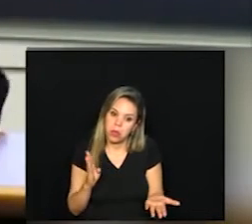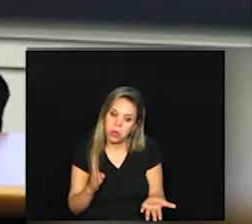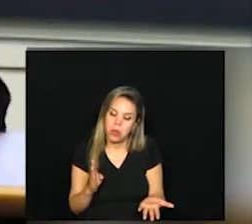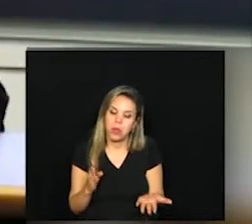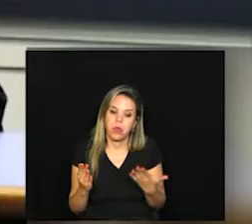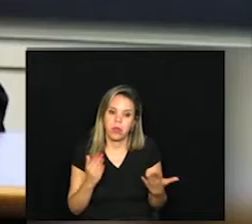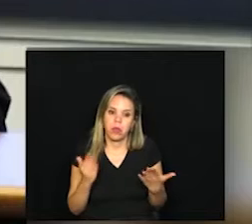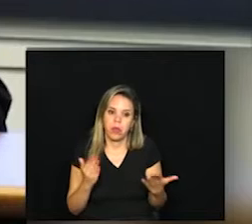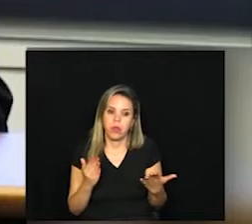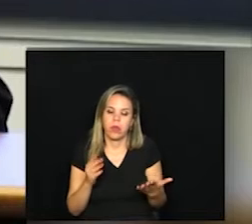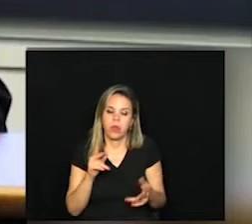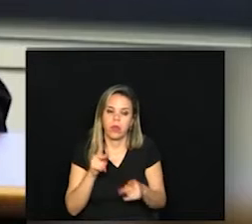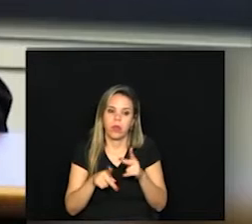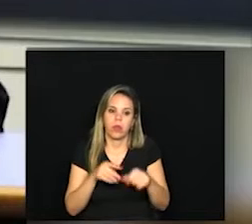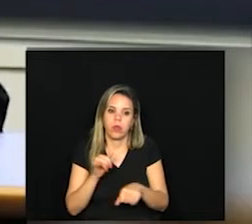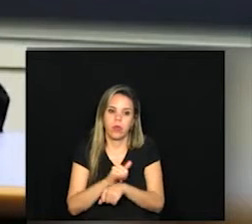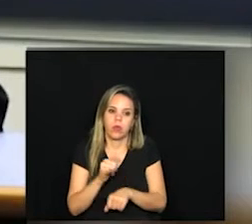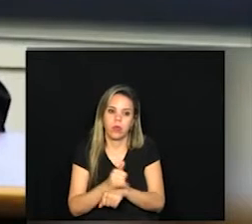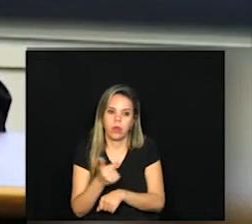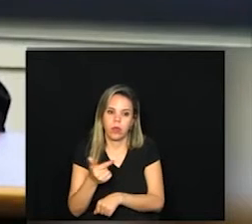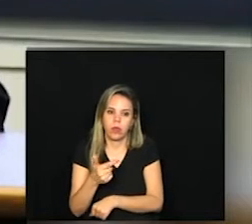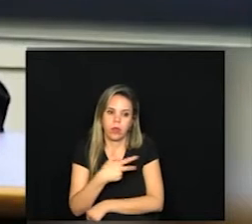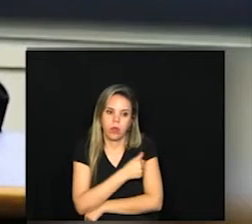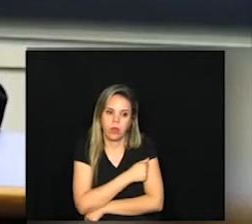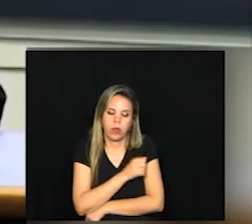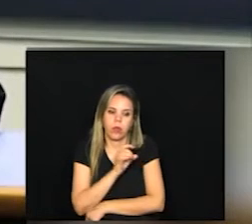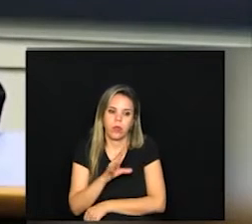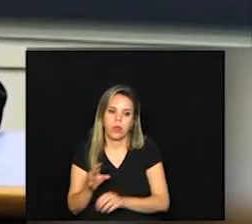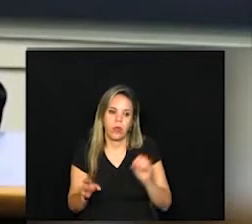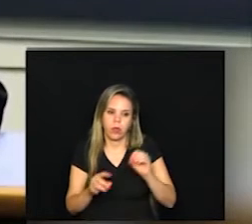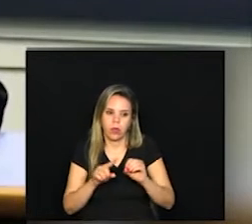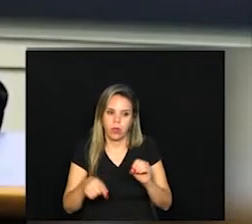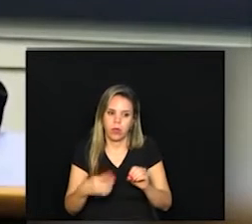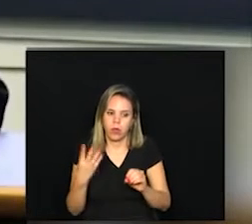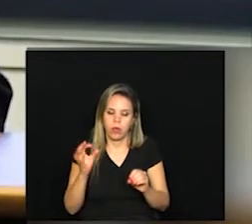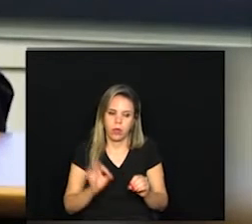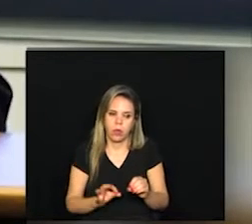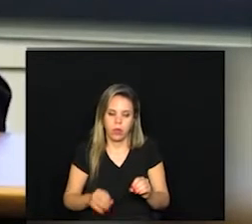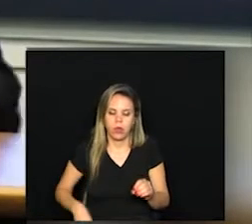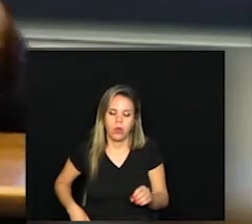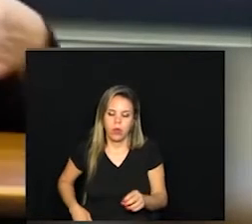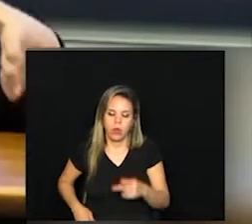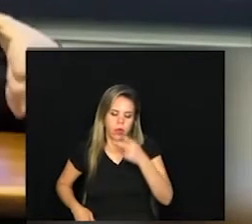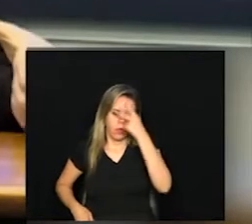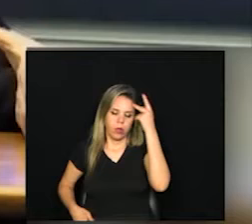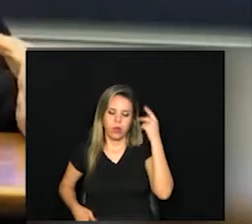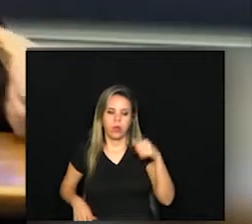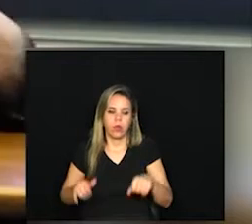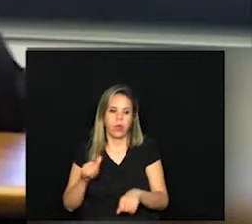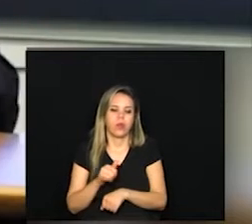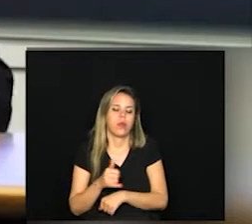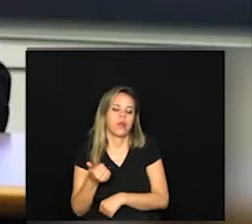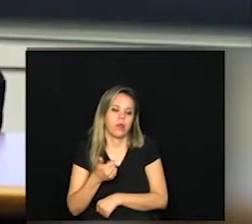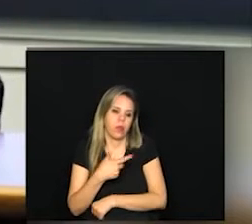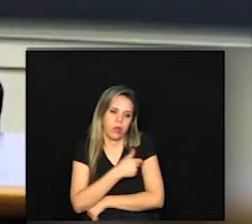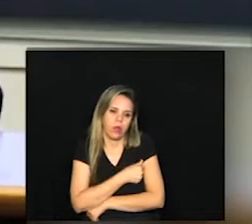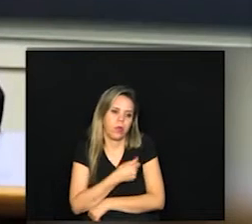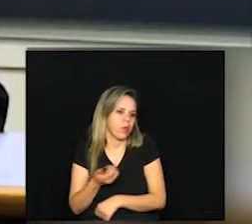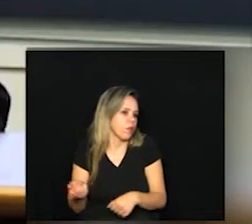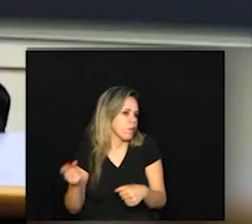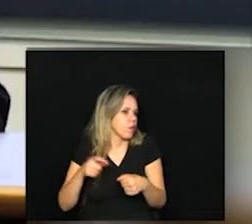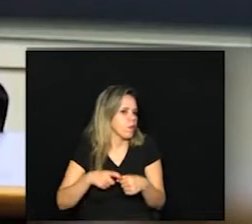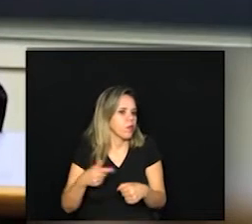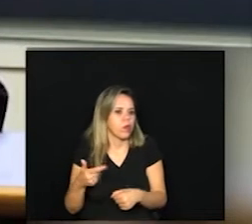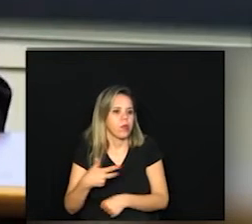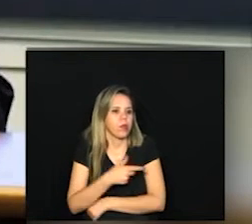do absenteísmo em segunda dose. A gente só tem 0,4% das pessoas que tomaram a primeira que não retornam